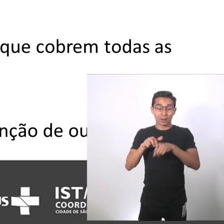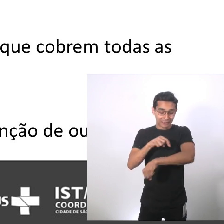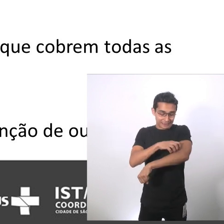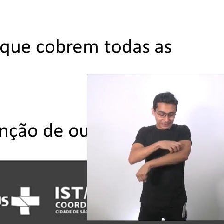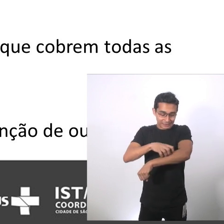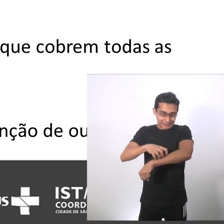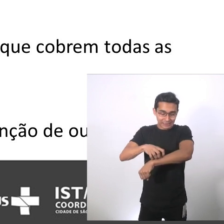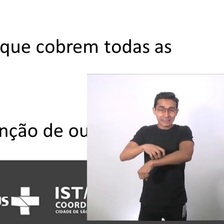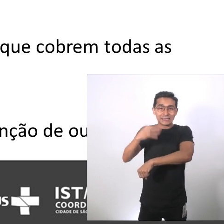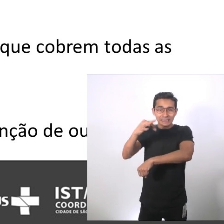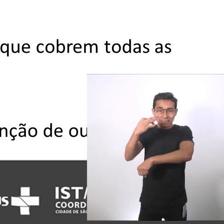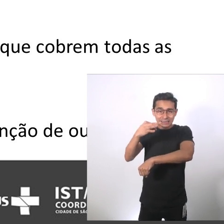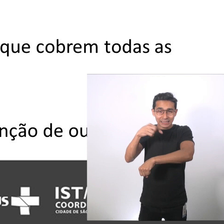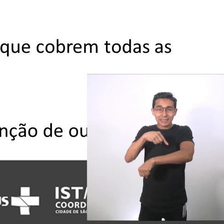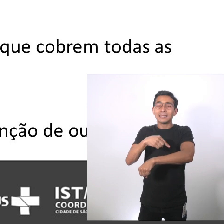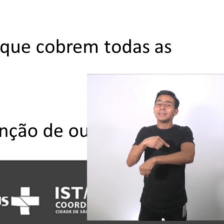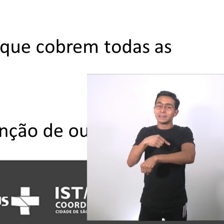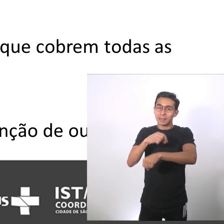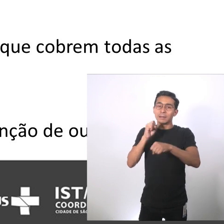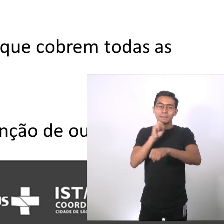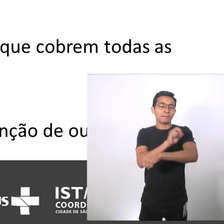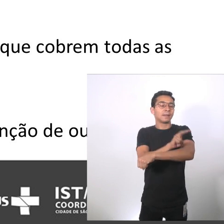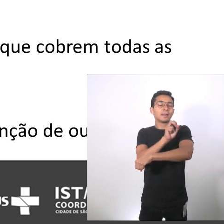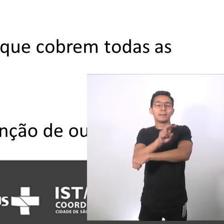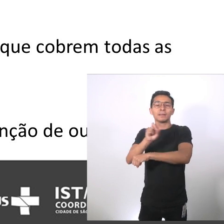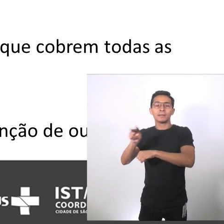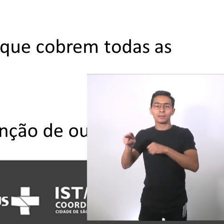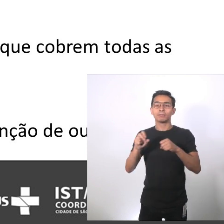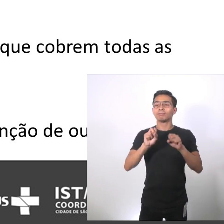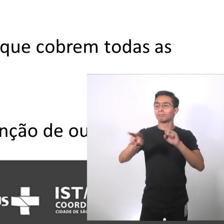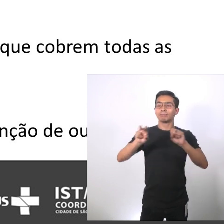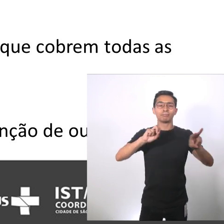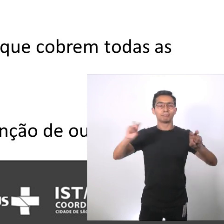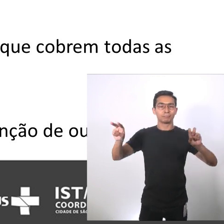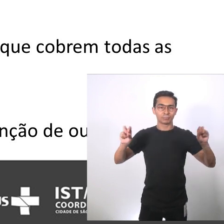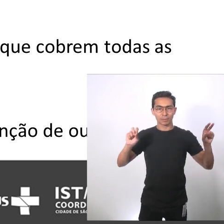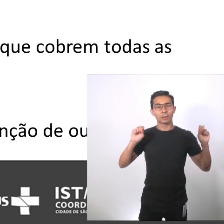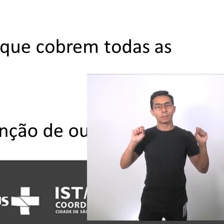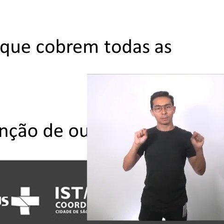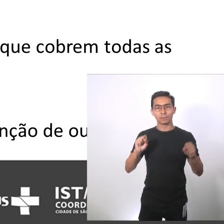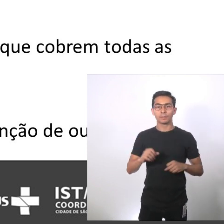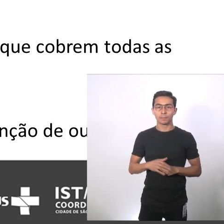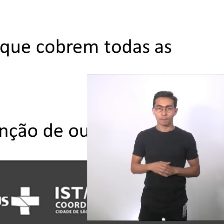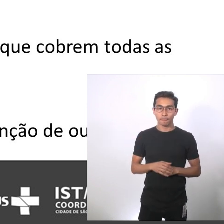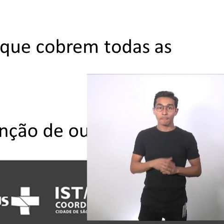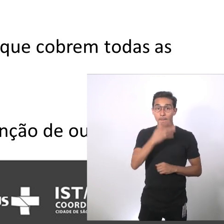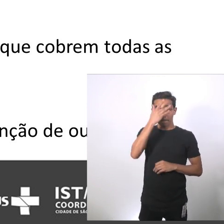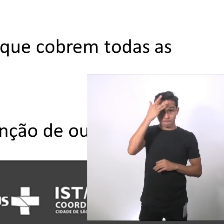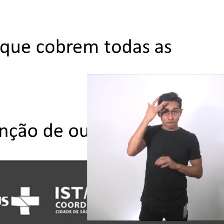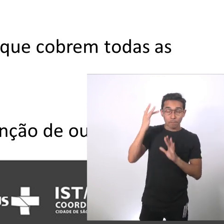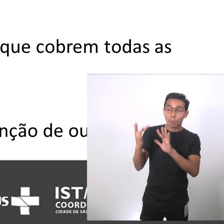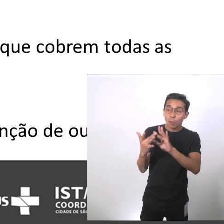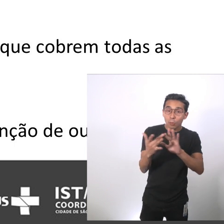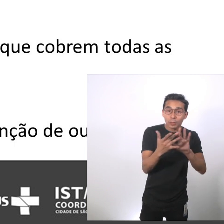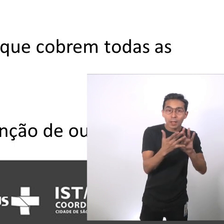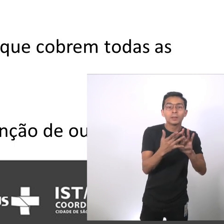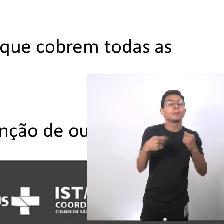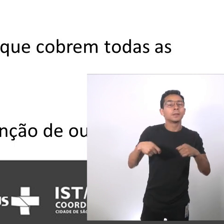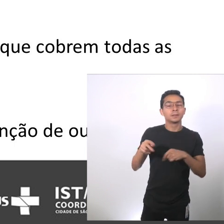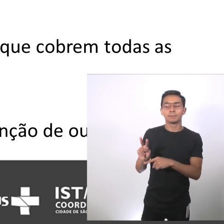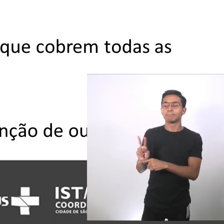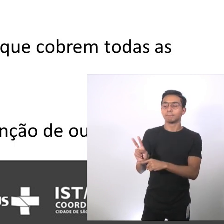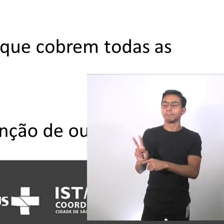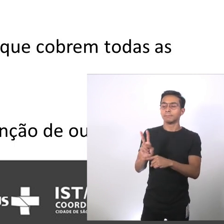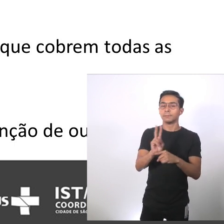também é contaminante, né? Nós vamos fazer o rastreamento dos contatos por até 21 dias. Nós temos que orientar